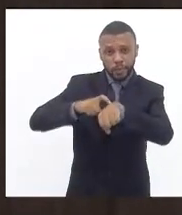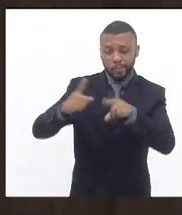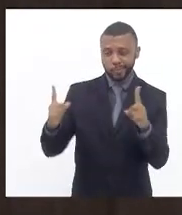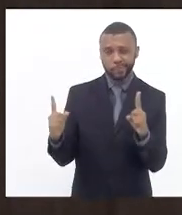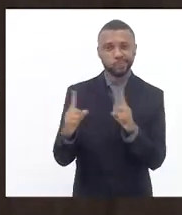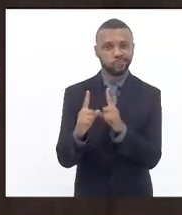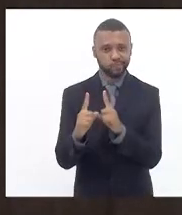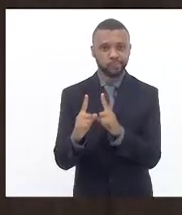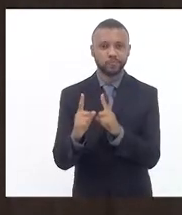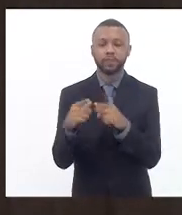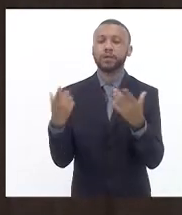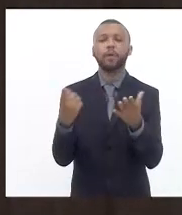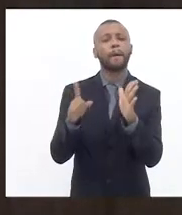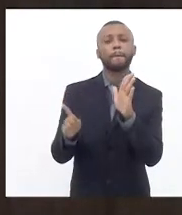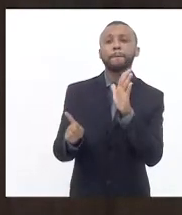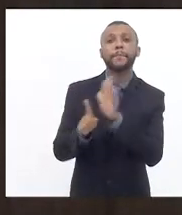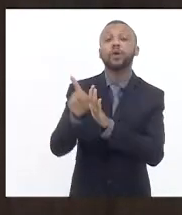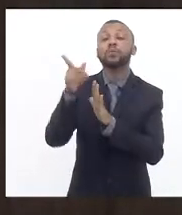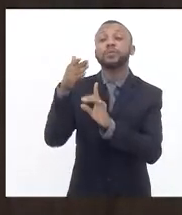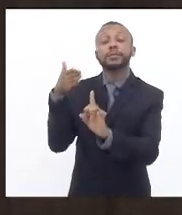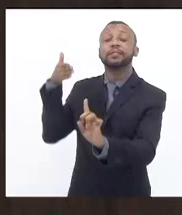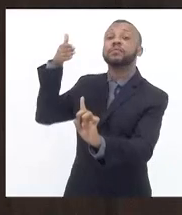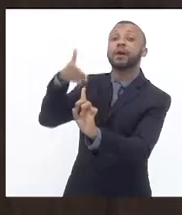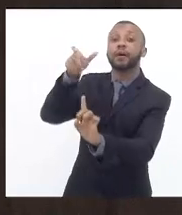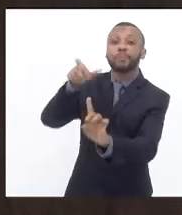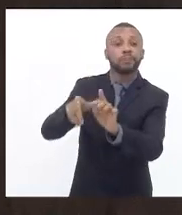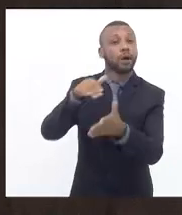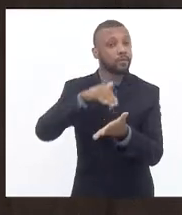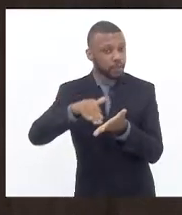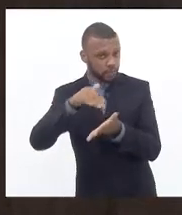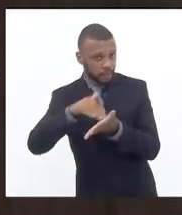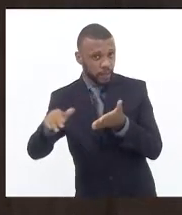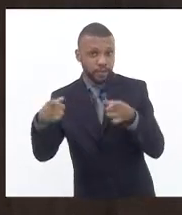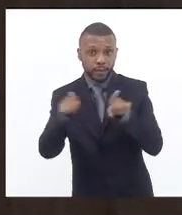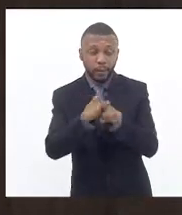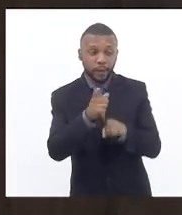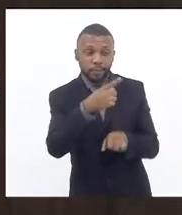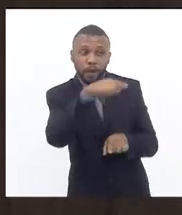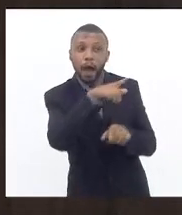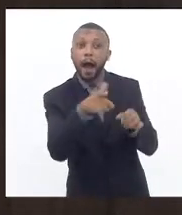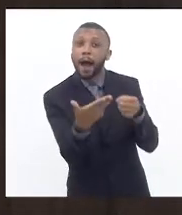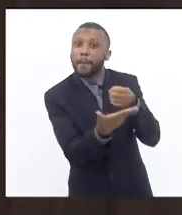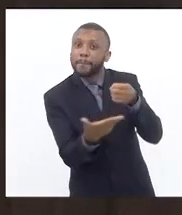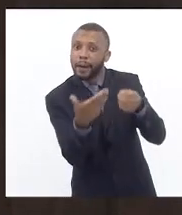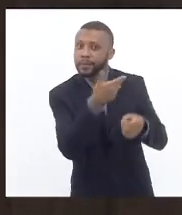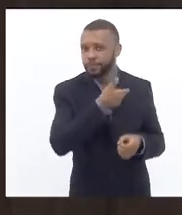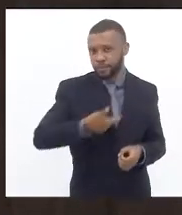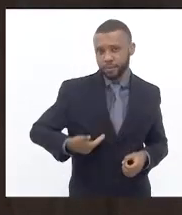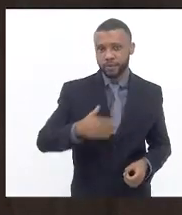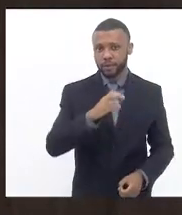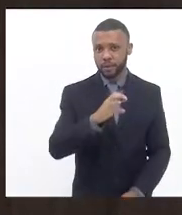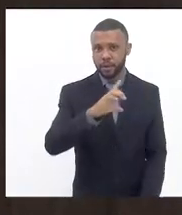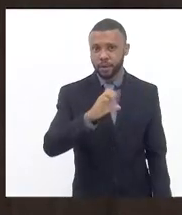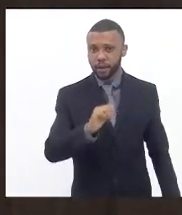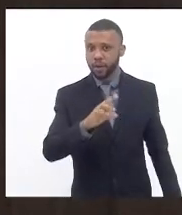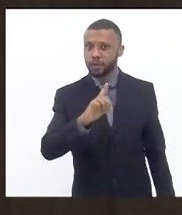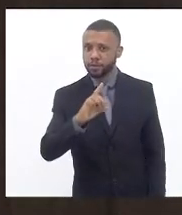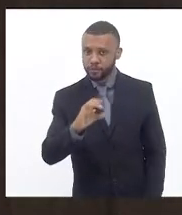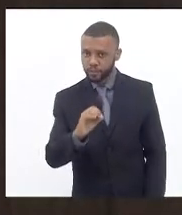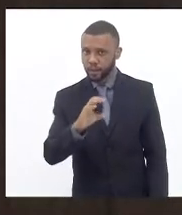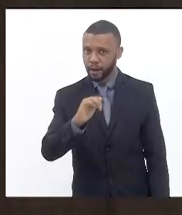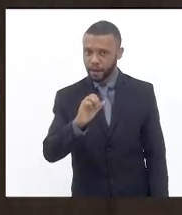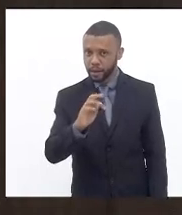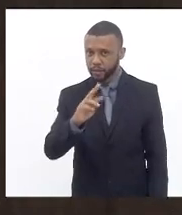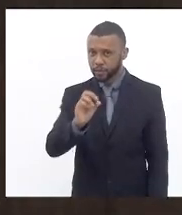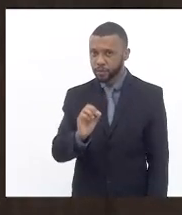eu faço uma pergunta diretamente o secretário também aí a base do governador Cláudio Castro é que